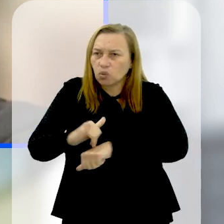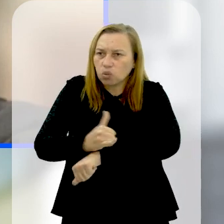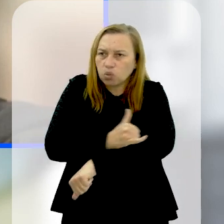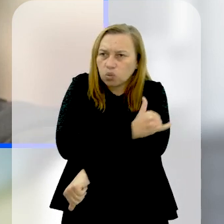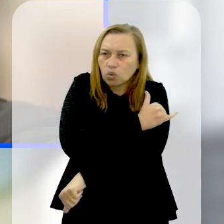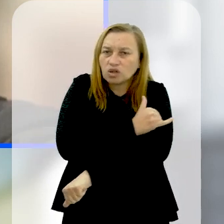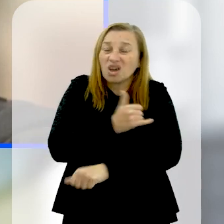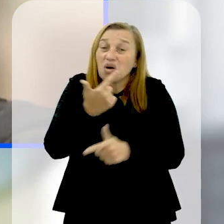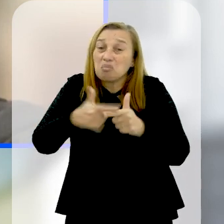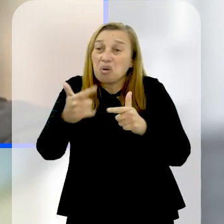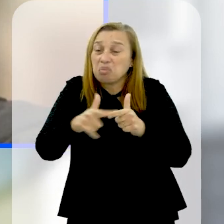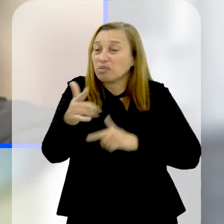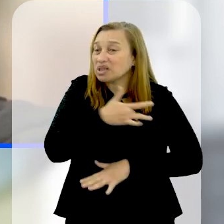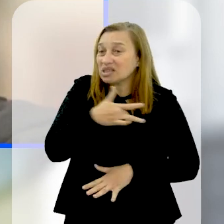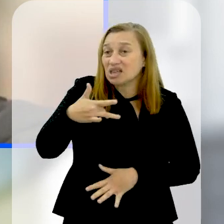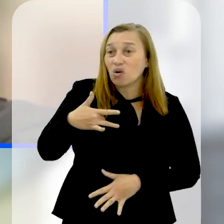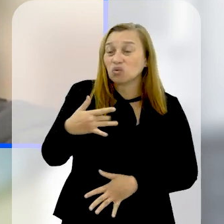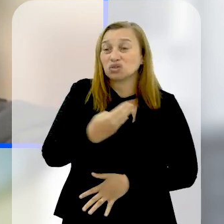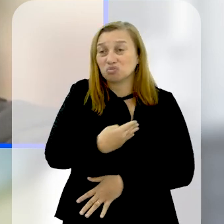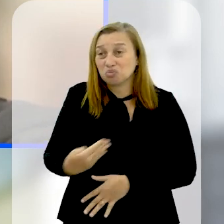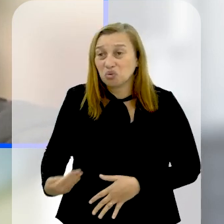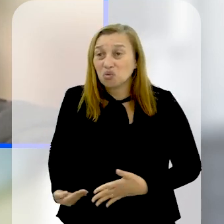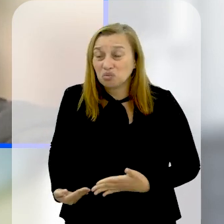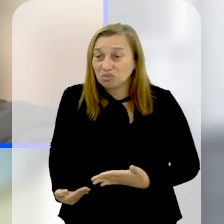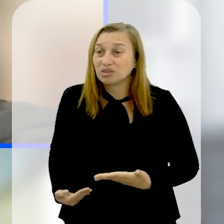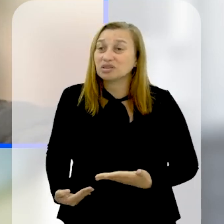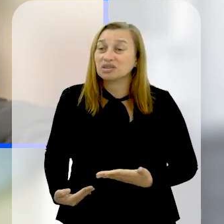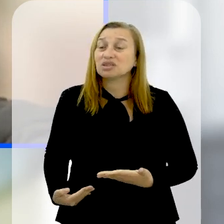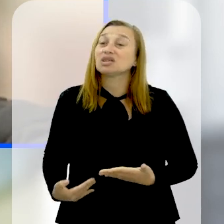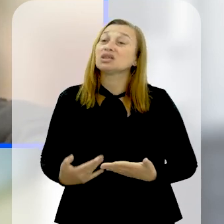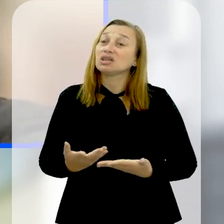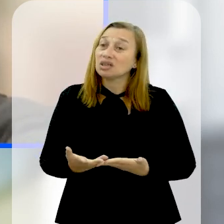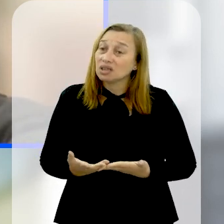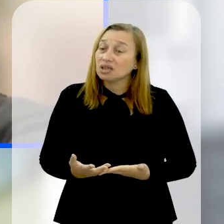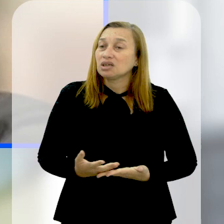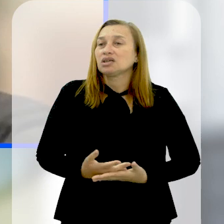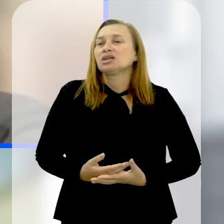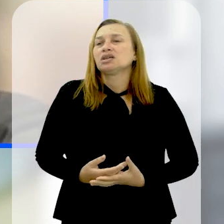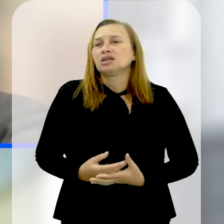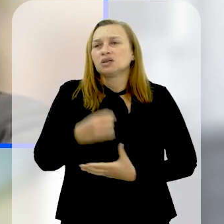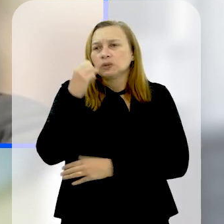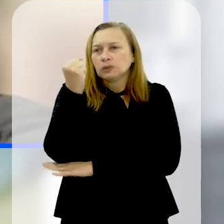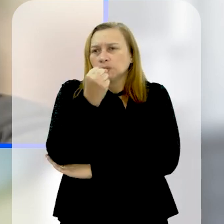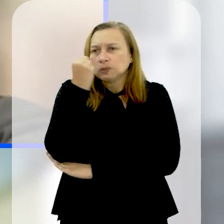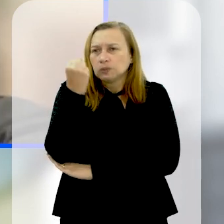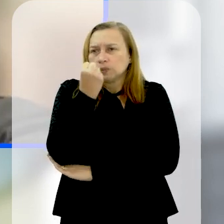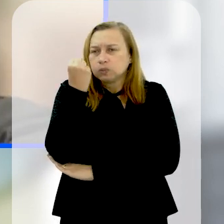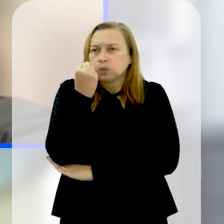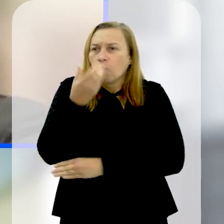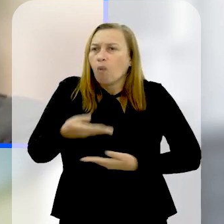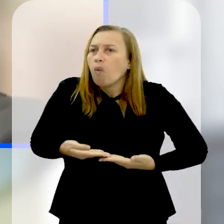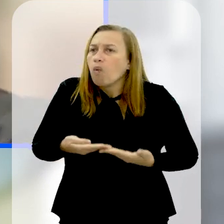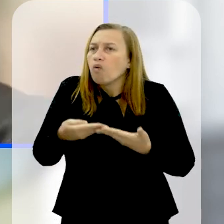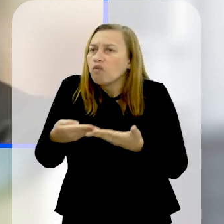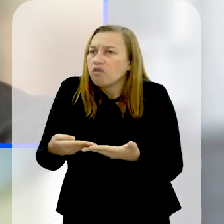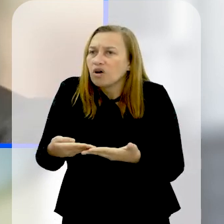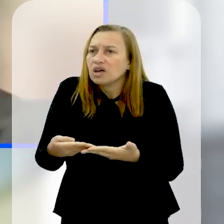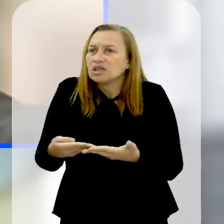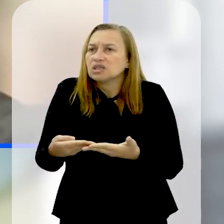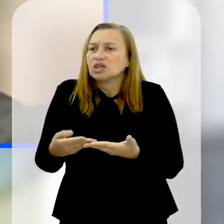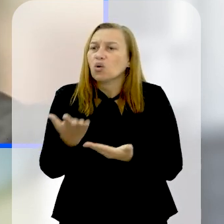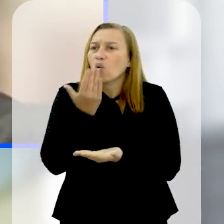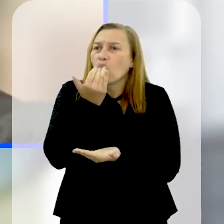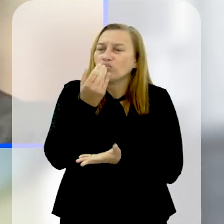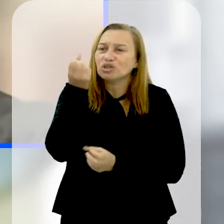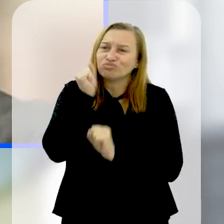tem um grande problema de saúde pública que acaba sendo relativamente oculto, que é a questão da oferta